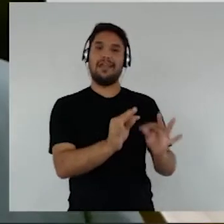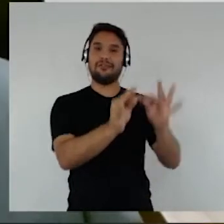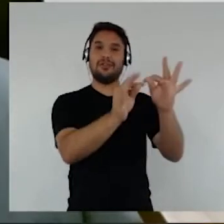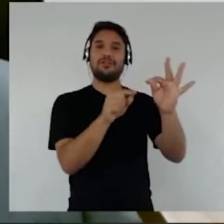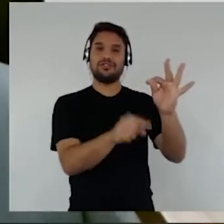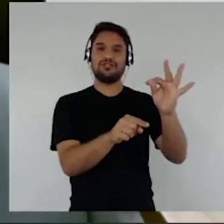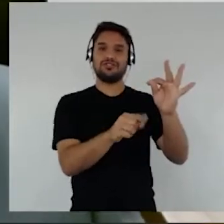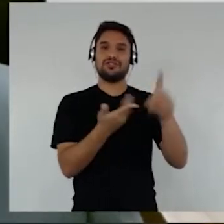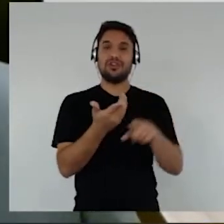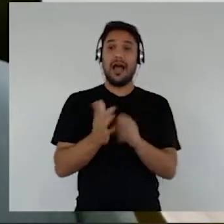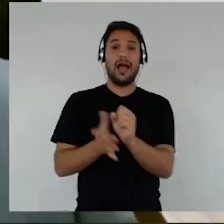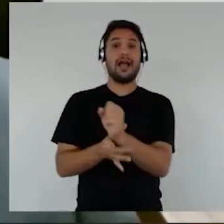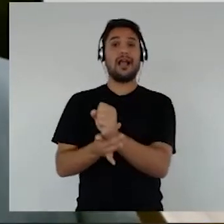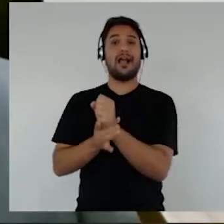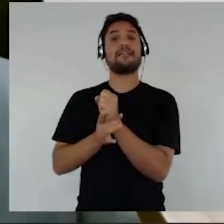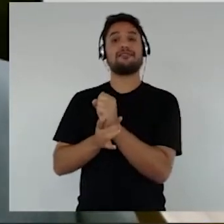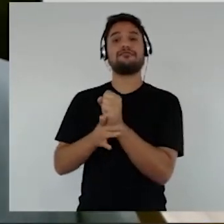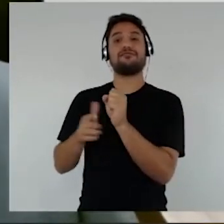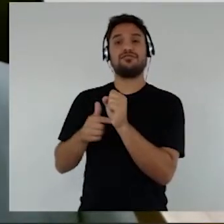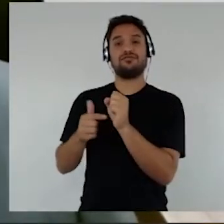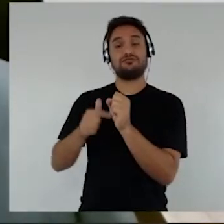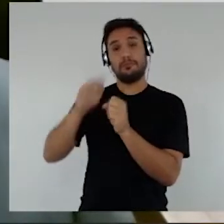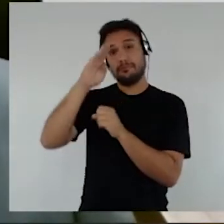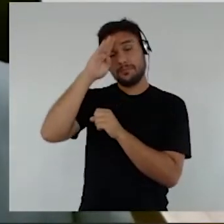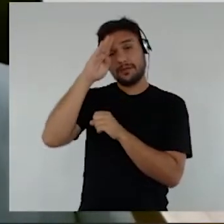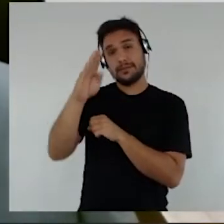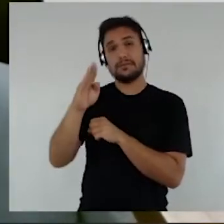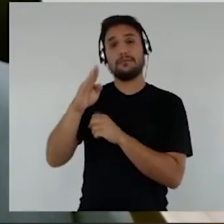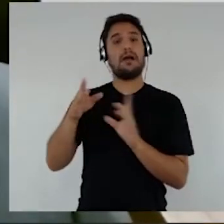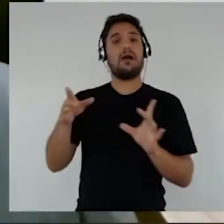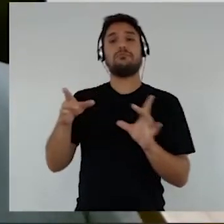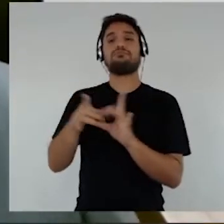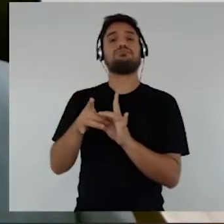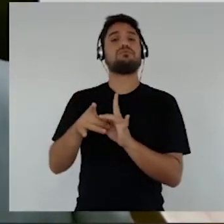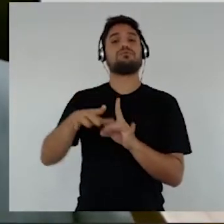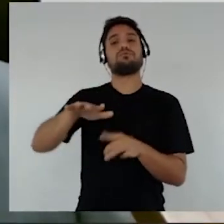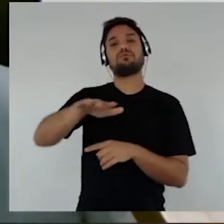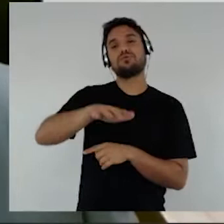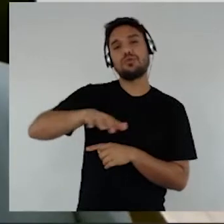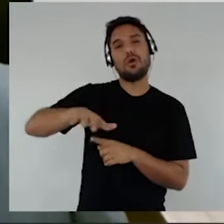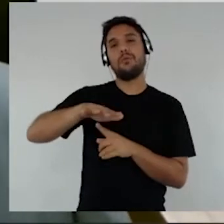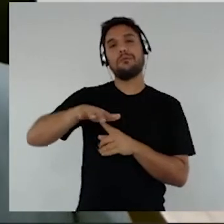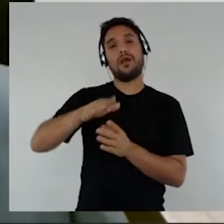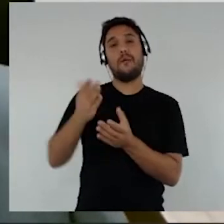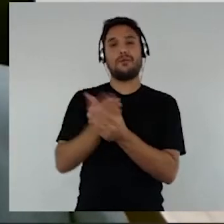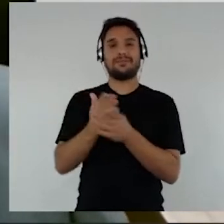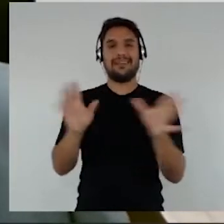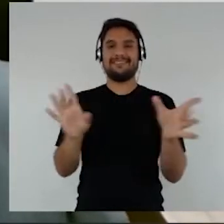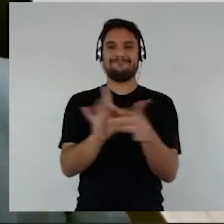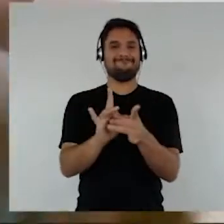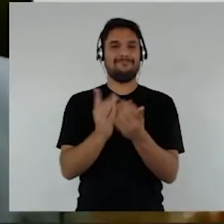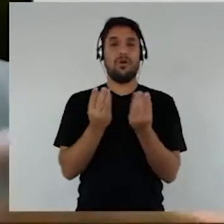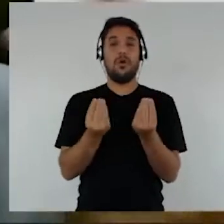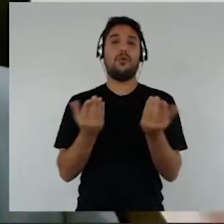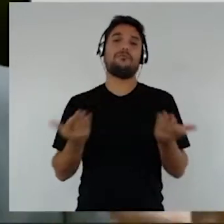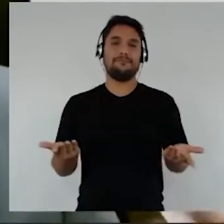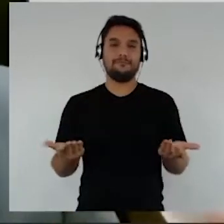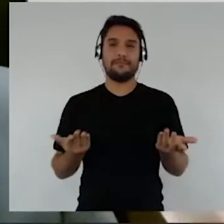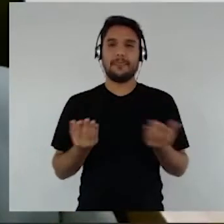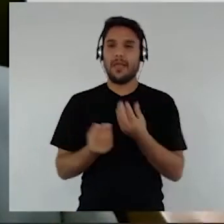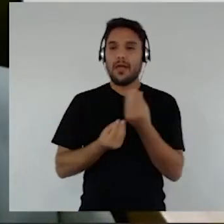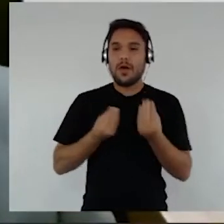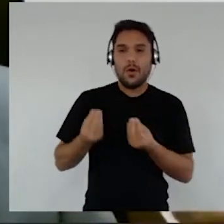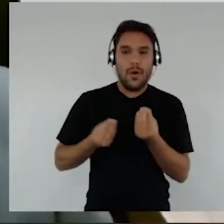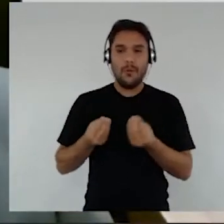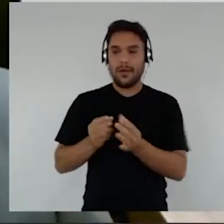tecnológicas, as garantias fundamentais, relativas e pertinentes ao processo. Como reinventar